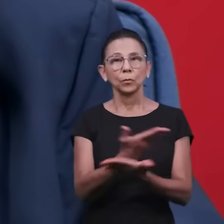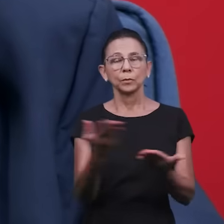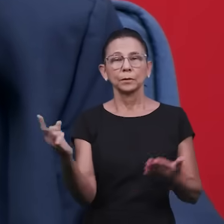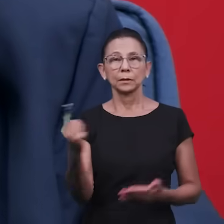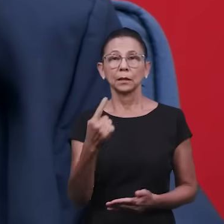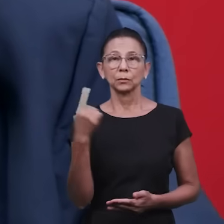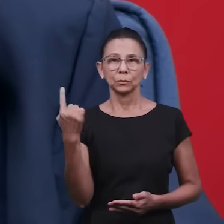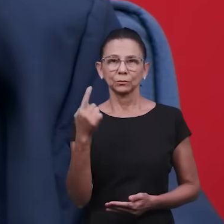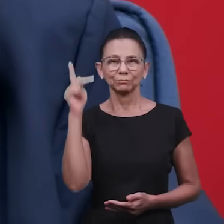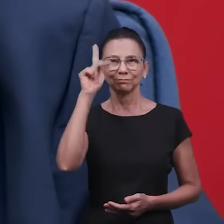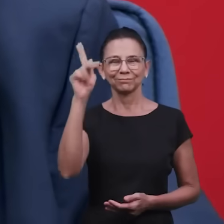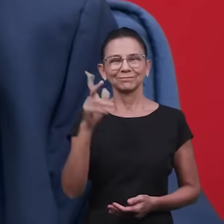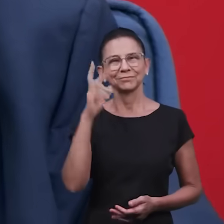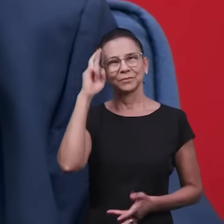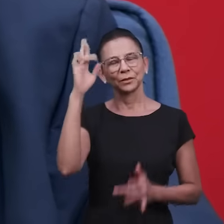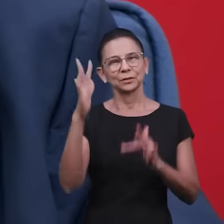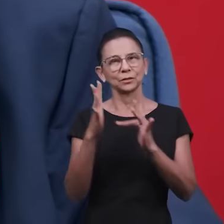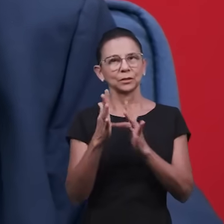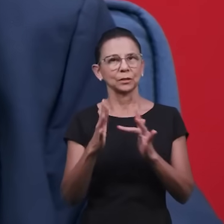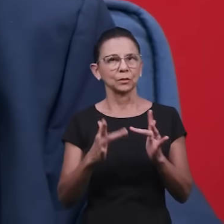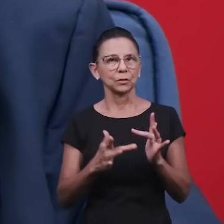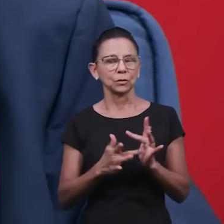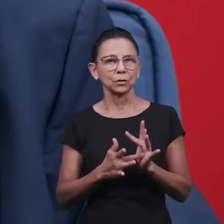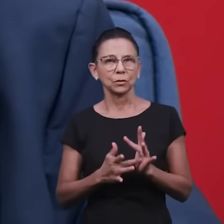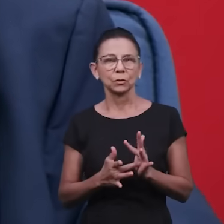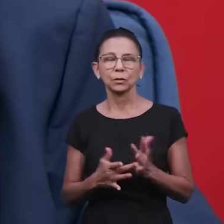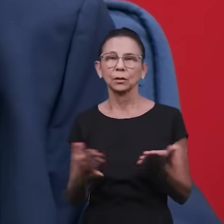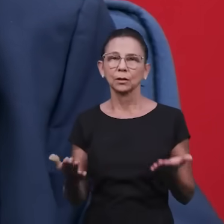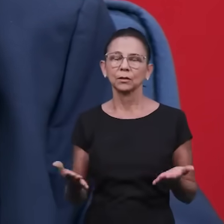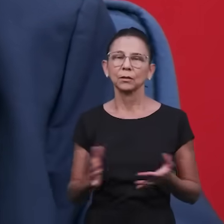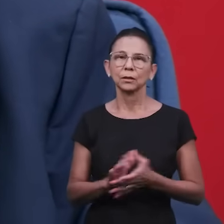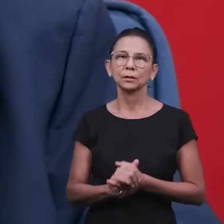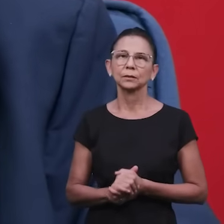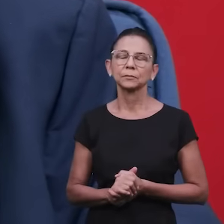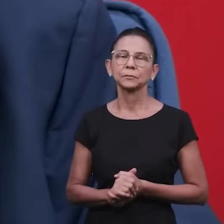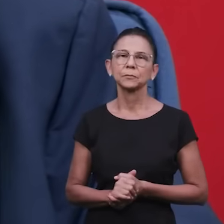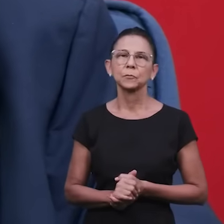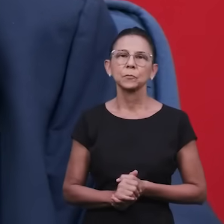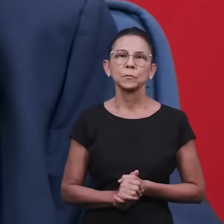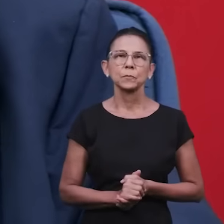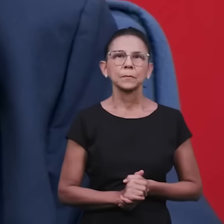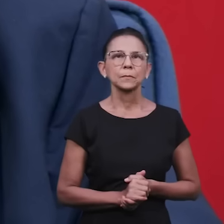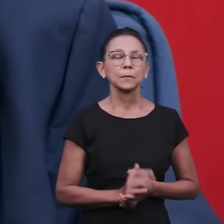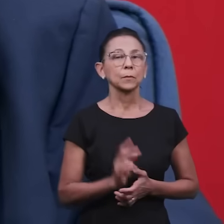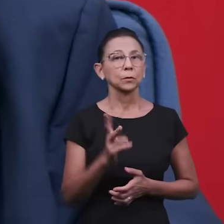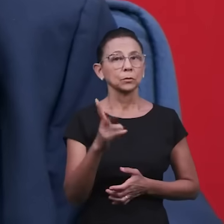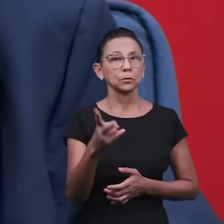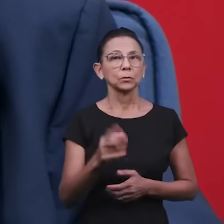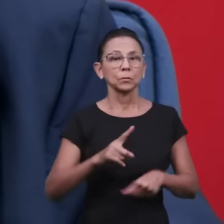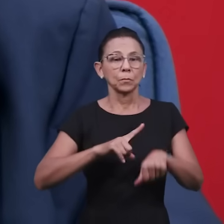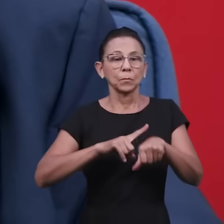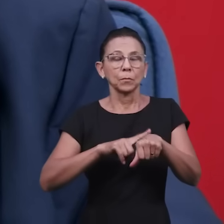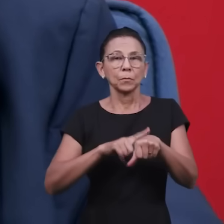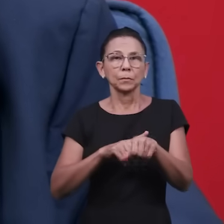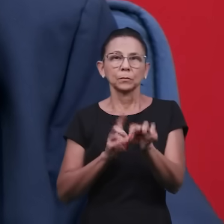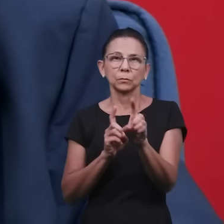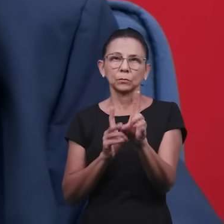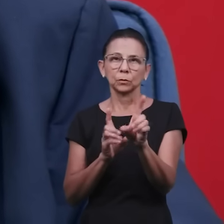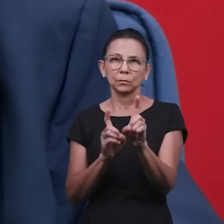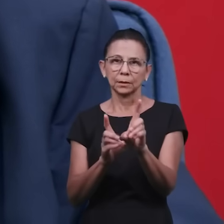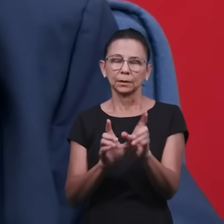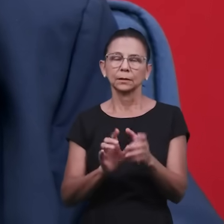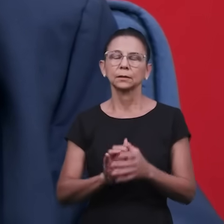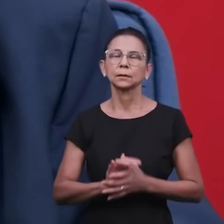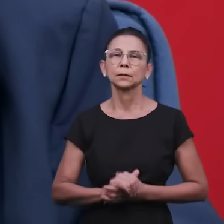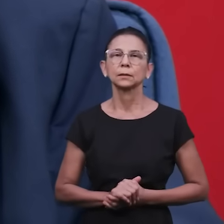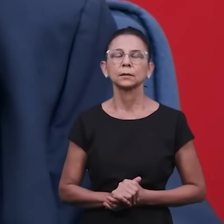Eu quero saudar a todos os nossos irmãos com a paz do Senhor Jesus. Nós estamos retornando com o Momento da Doutrina.